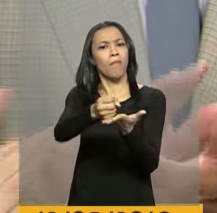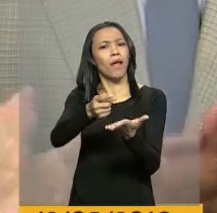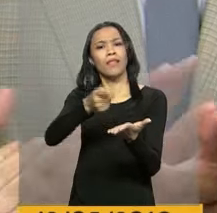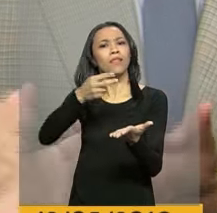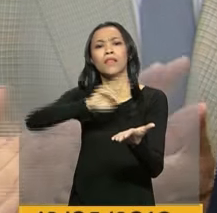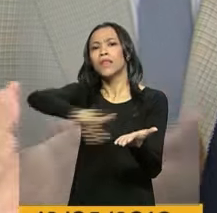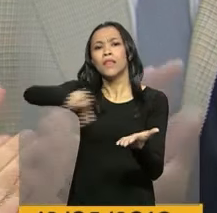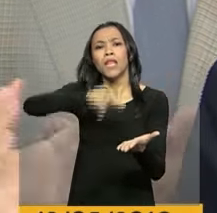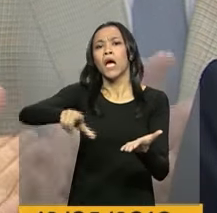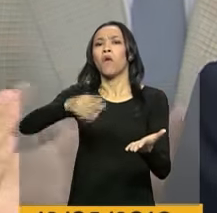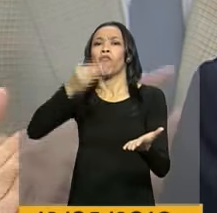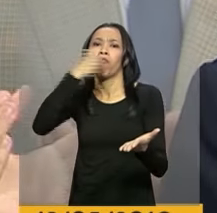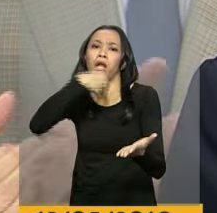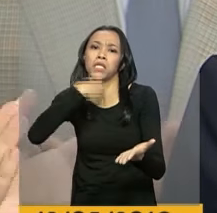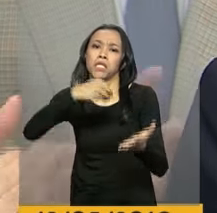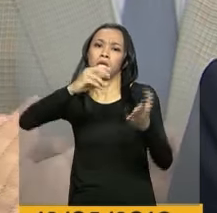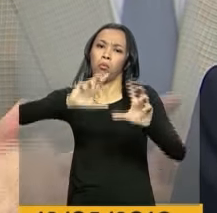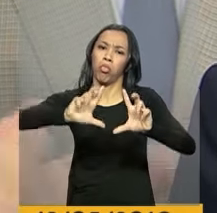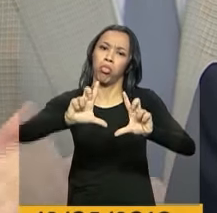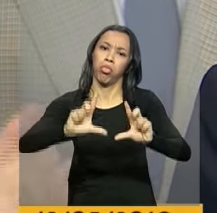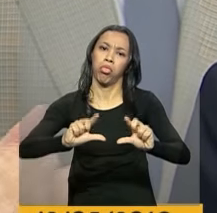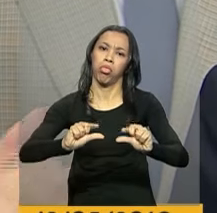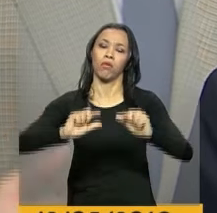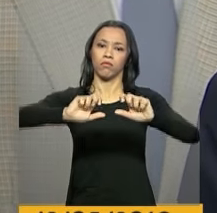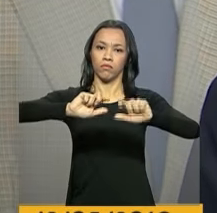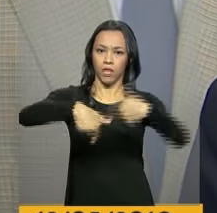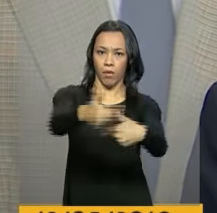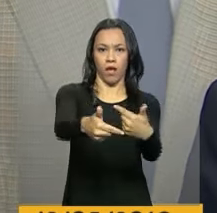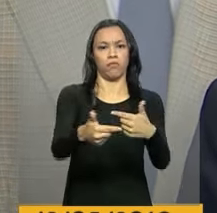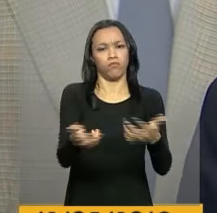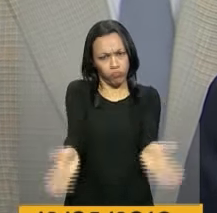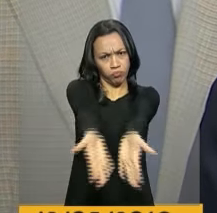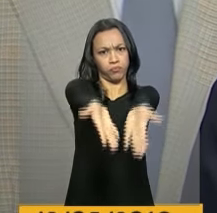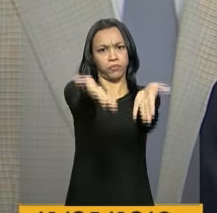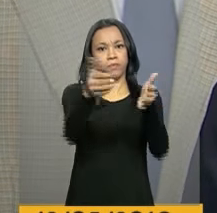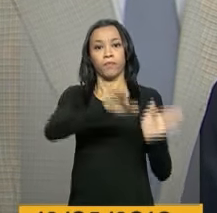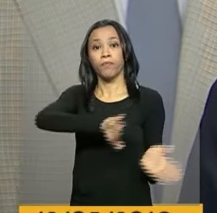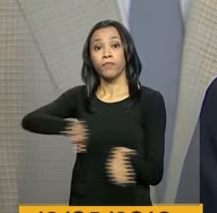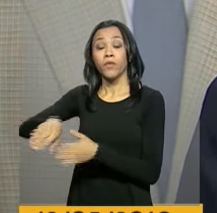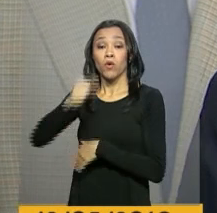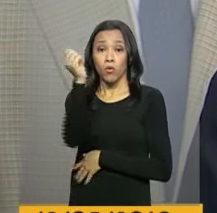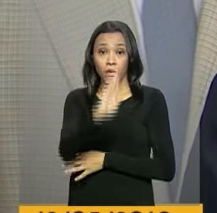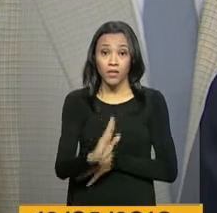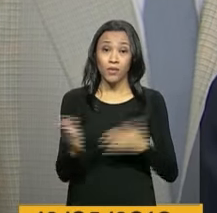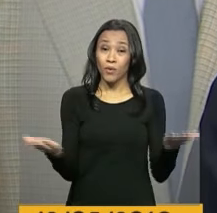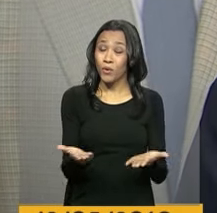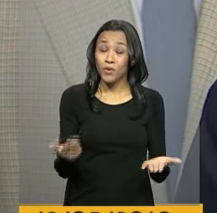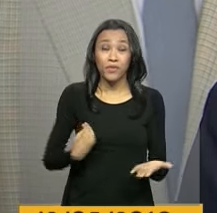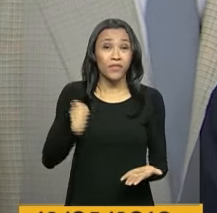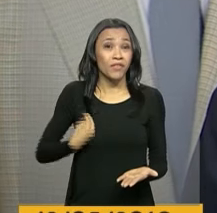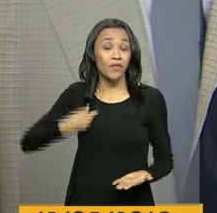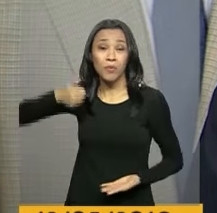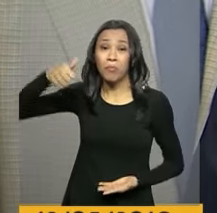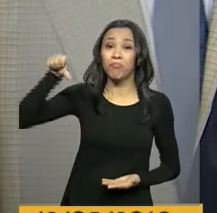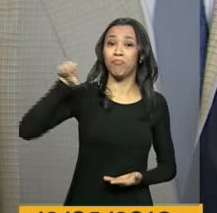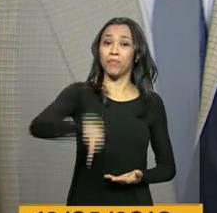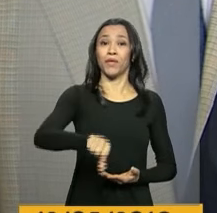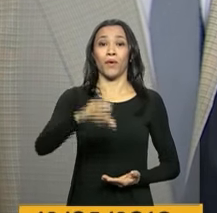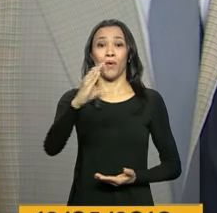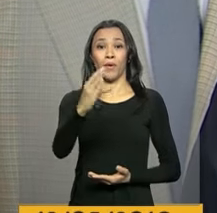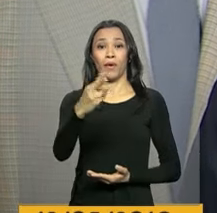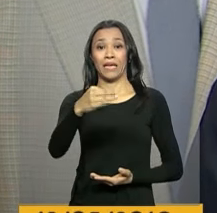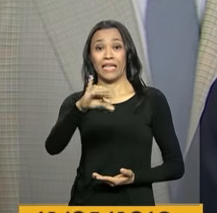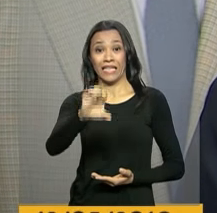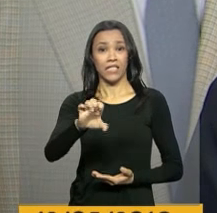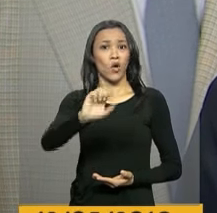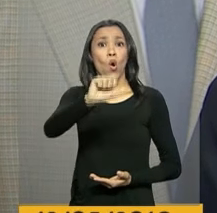Brasil, meus amigos, vive hoje sua pior crise econômica. São 11 milhões de desempregados,